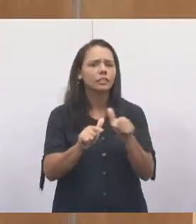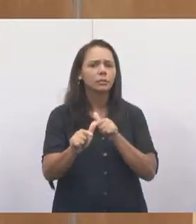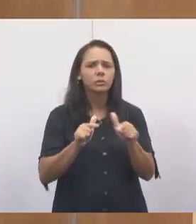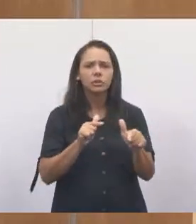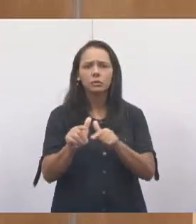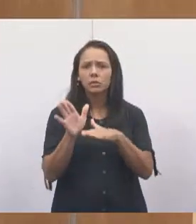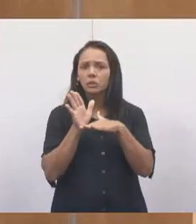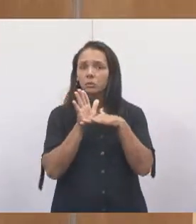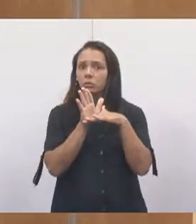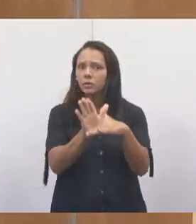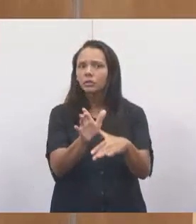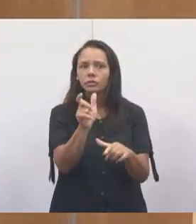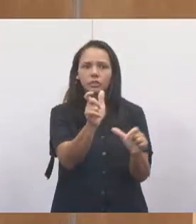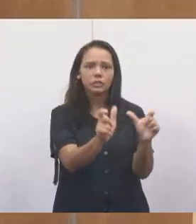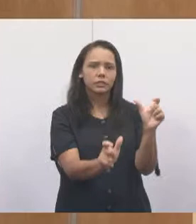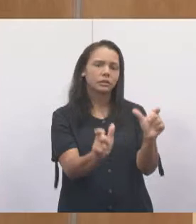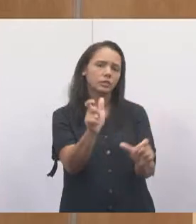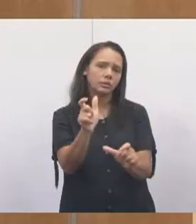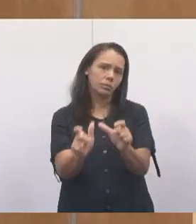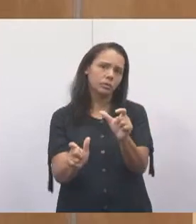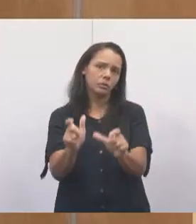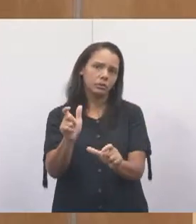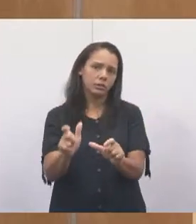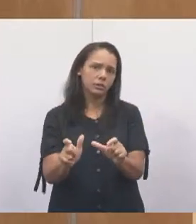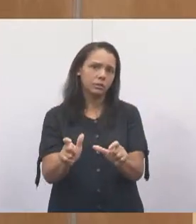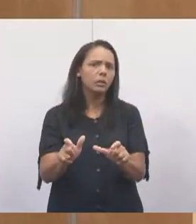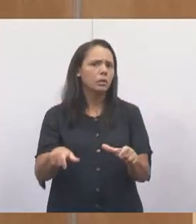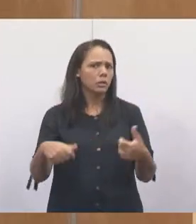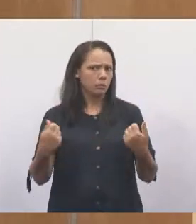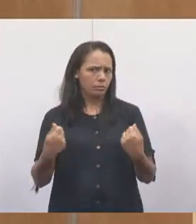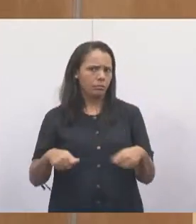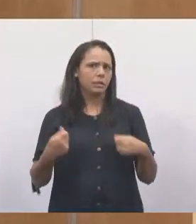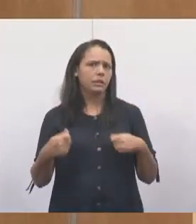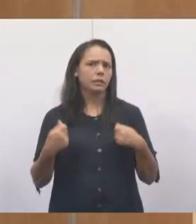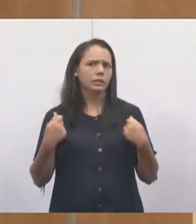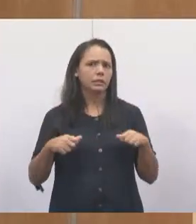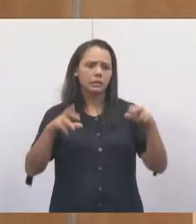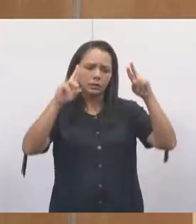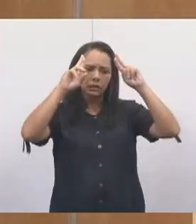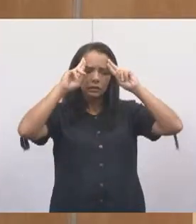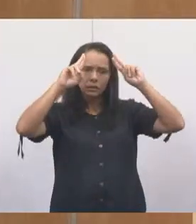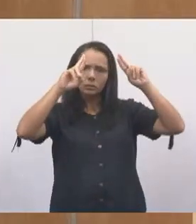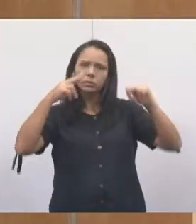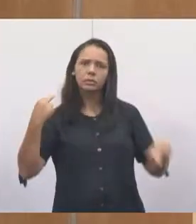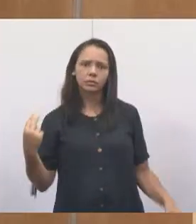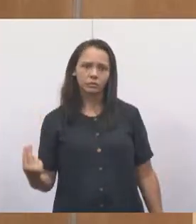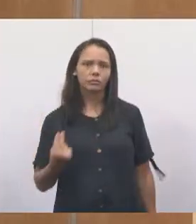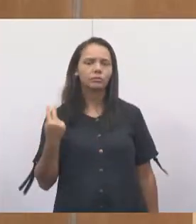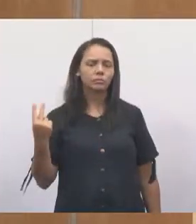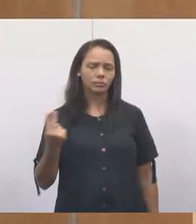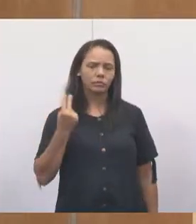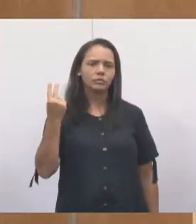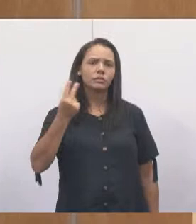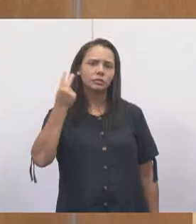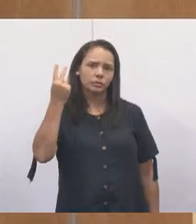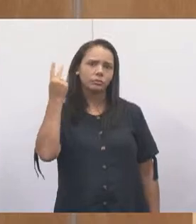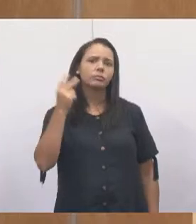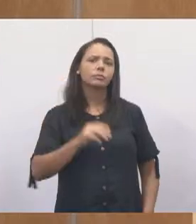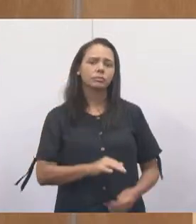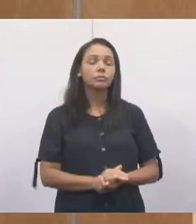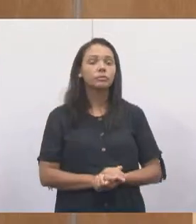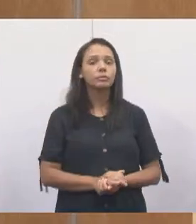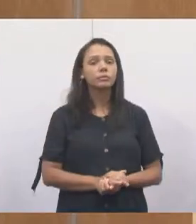população. Eles devem ser valorizados. Recentemente tivemos, vereadores,